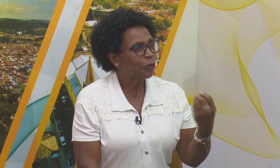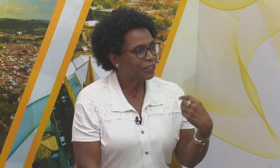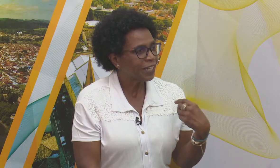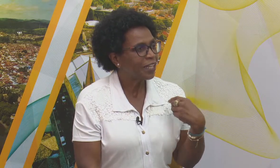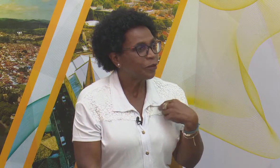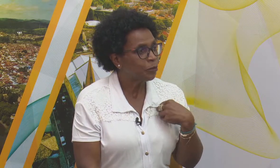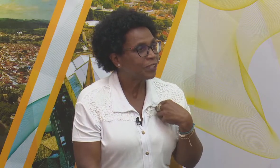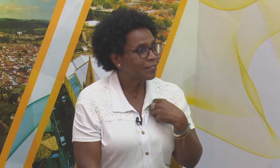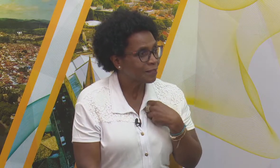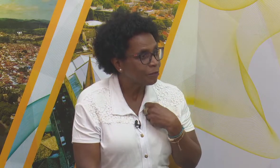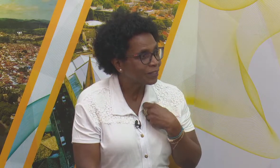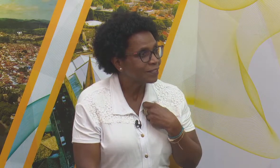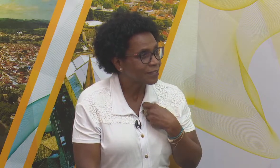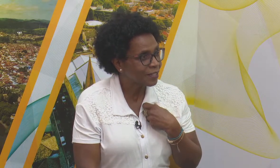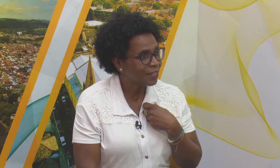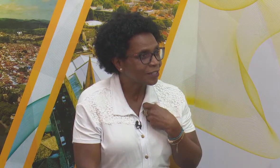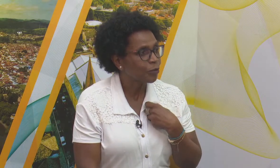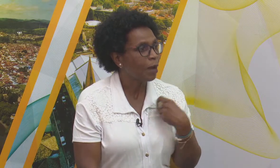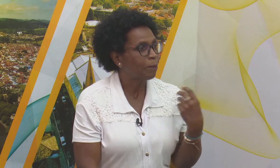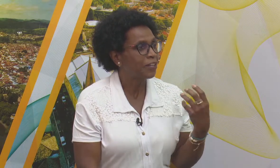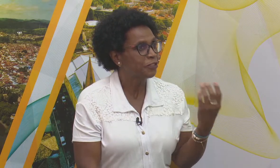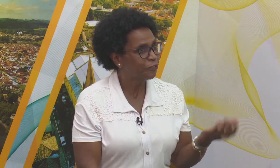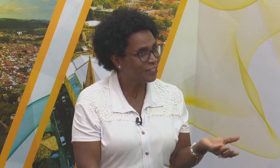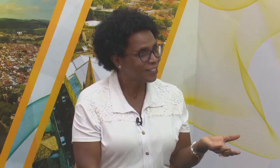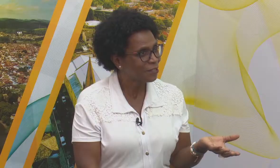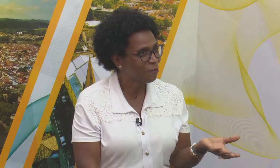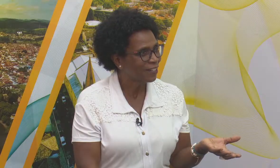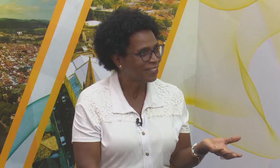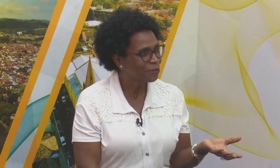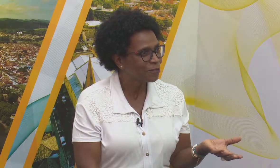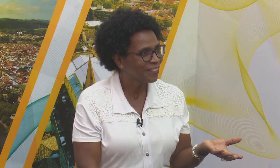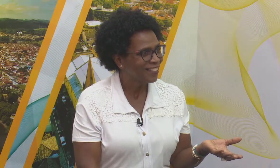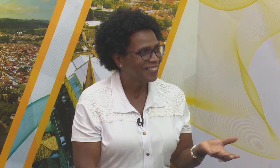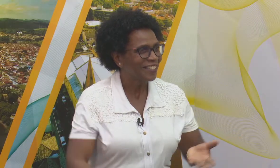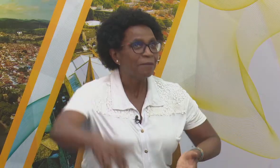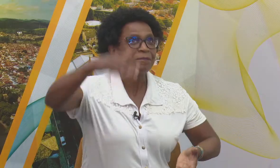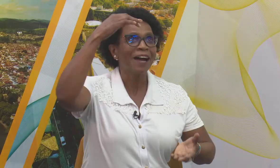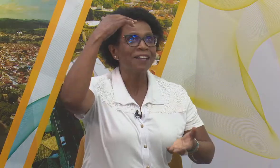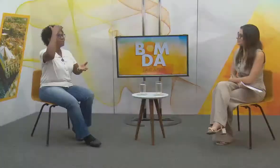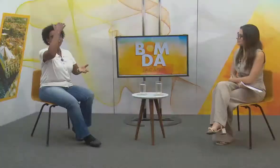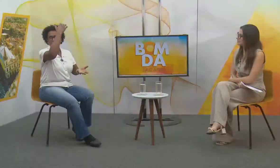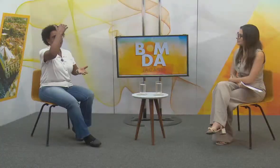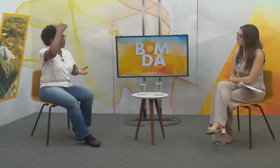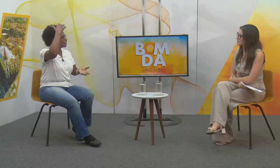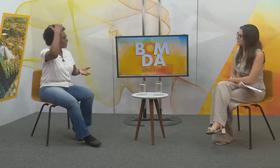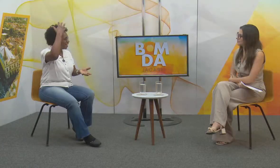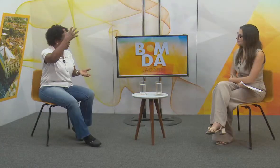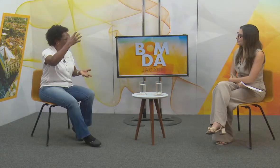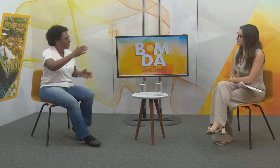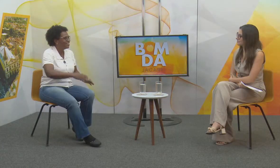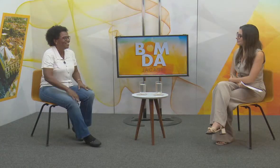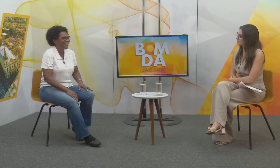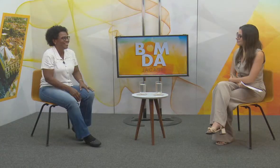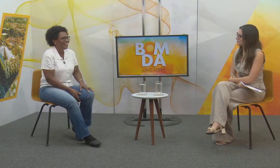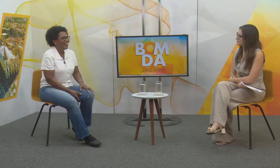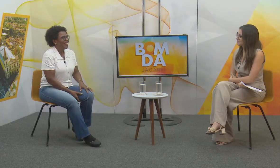eu encontrei uma dessas crianças, um rapaz de 25 anos, sabe, muito maior que